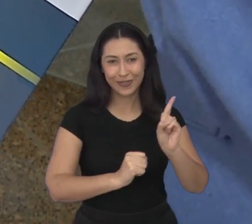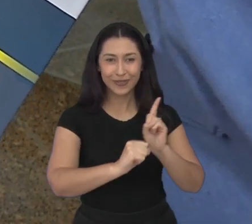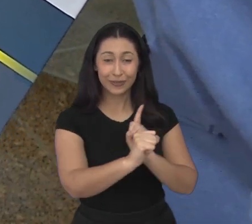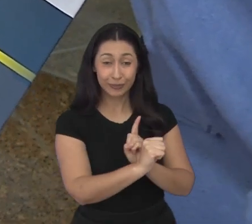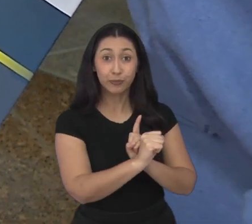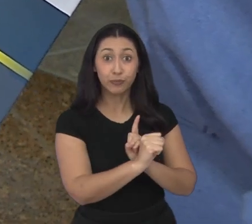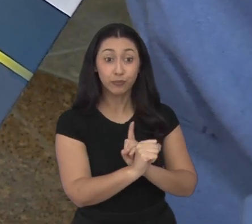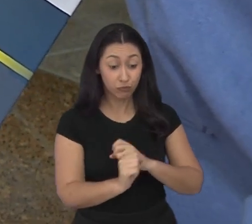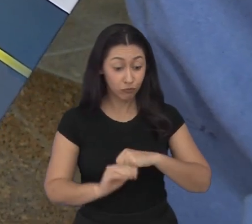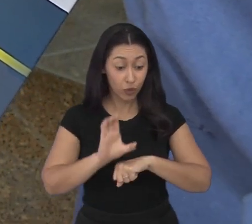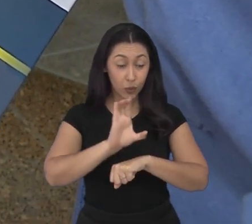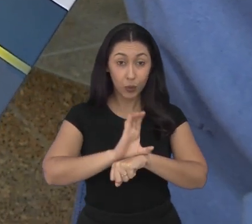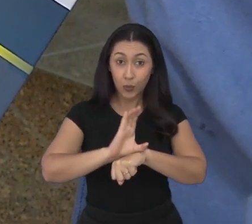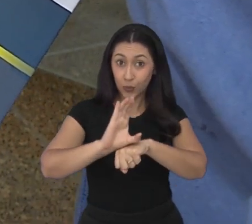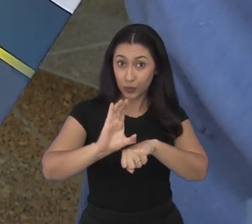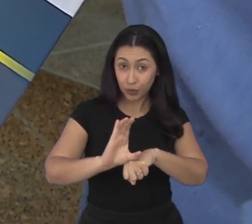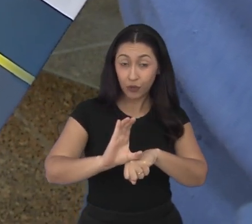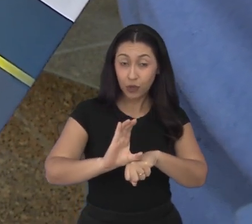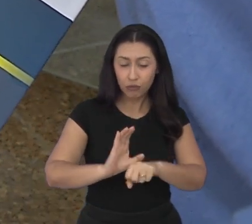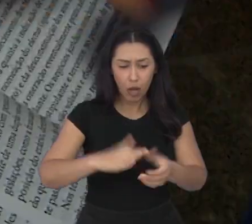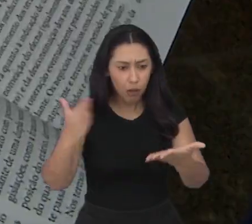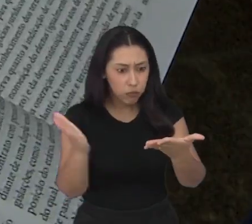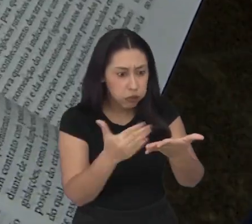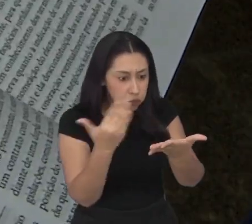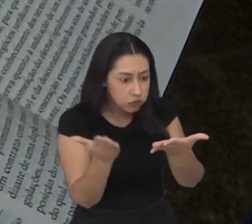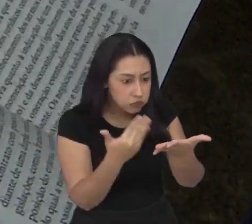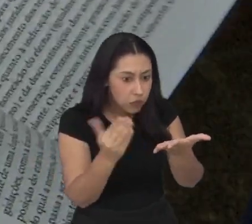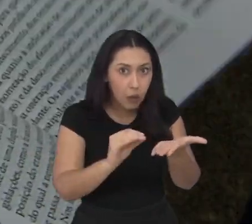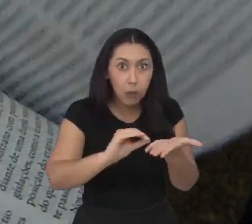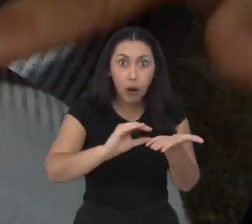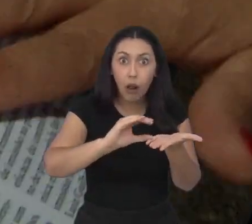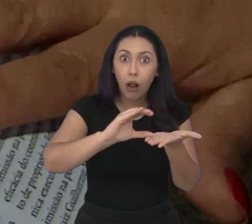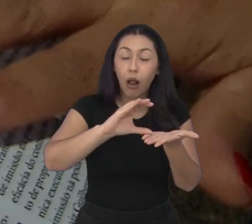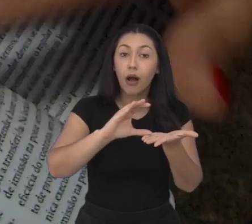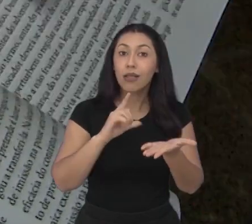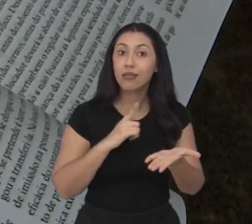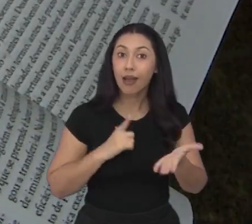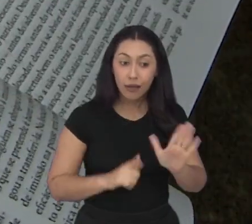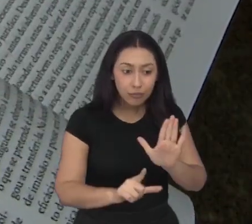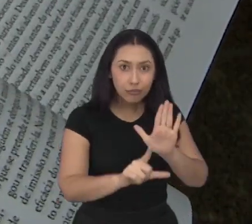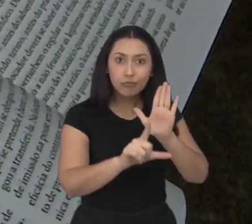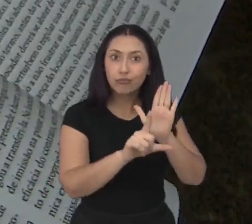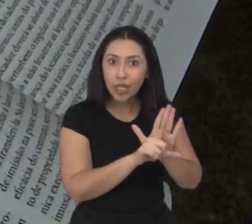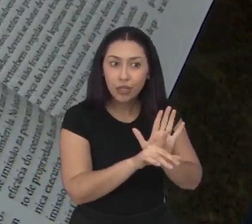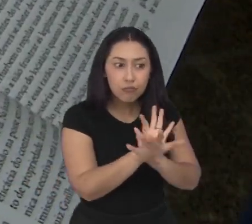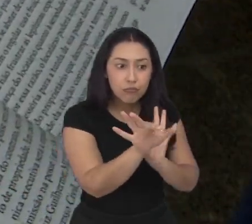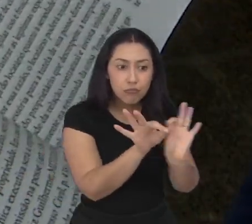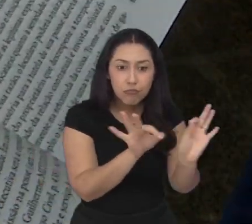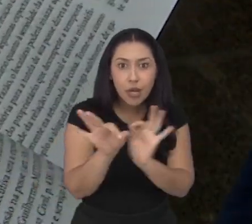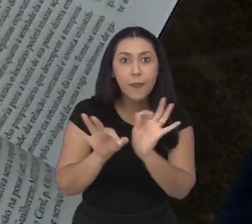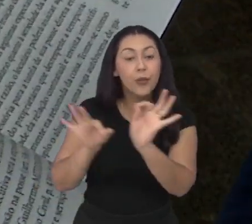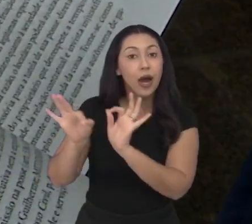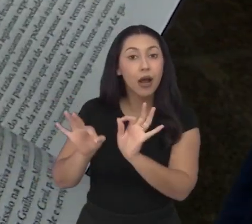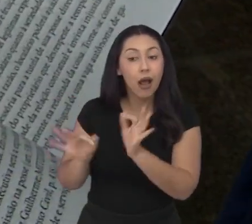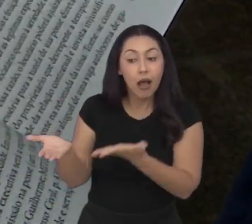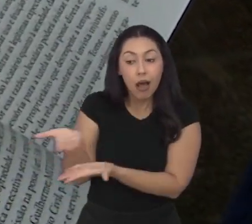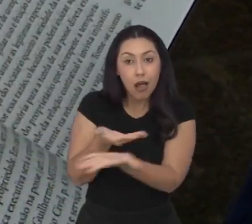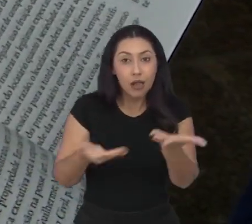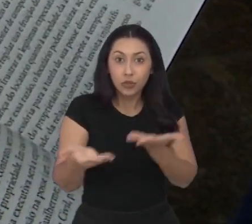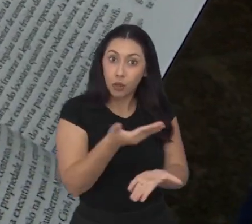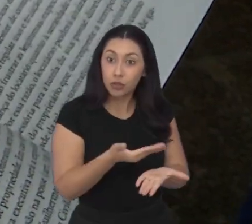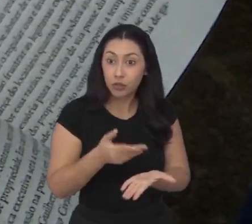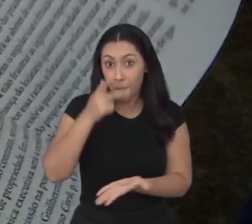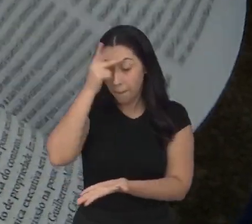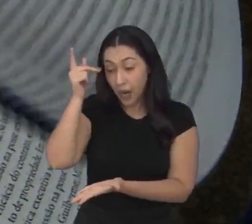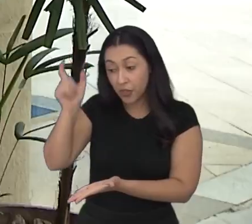na sociedade. Chamado de Código Civil, esse livro cheio de páginas contém leis que regulam as relações entre pessoa